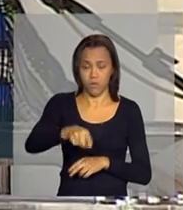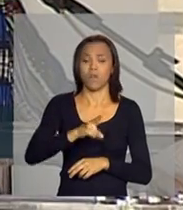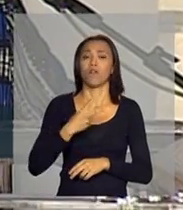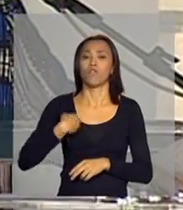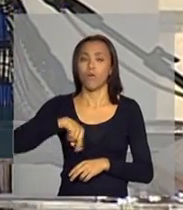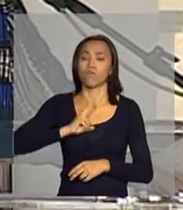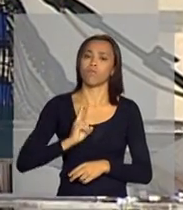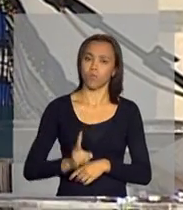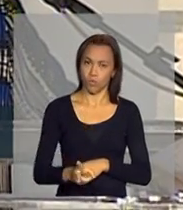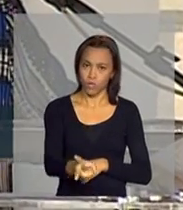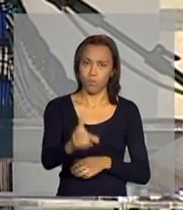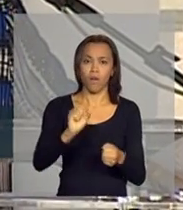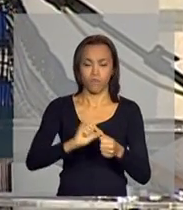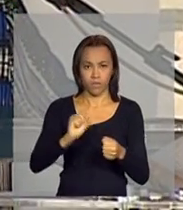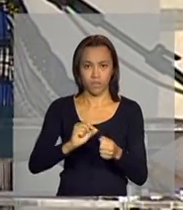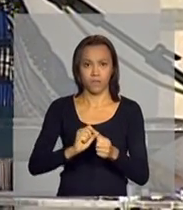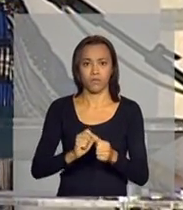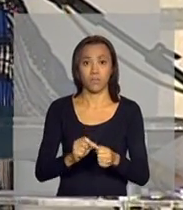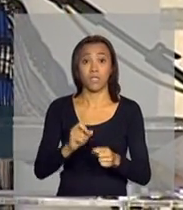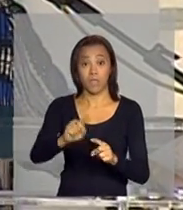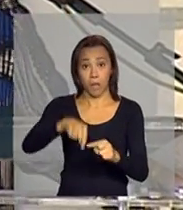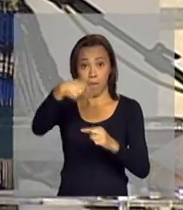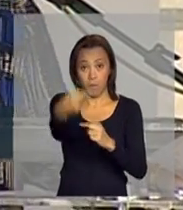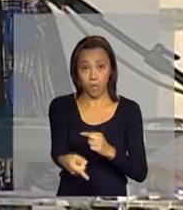continuaremos fazendo isso na próxima safra.